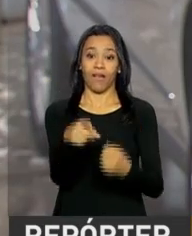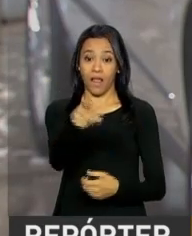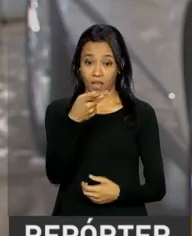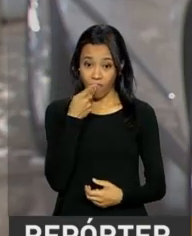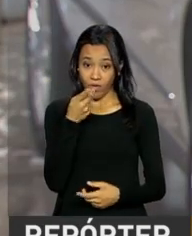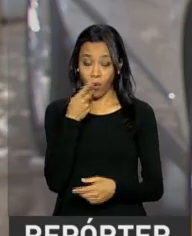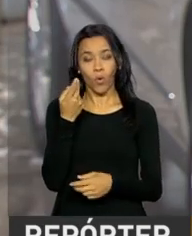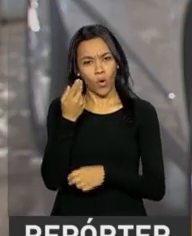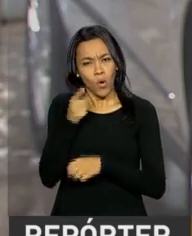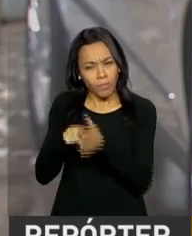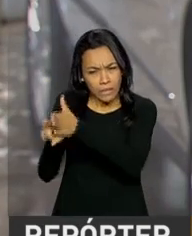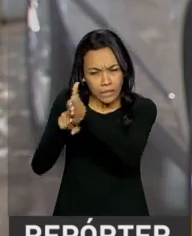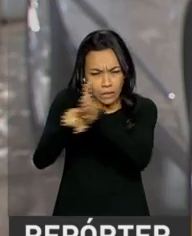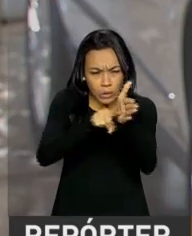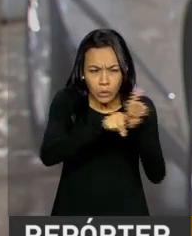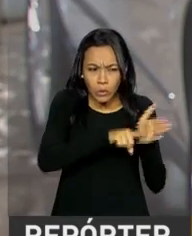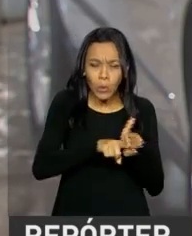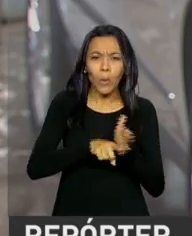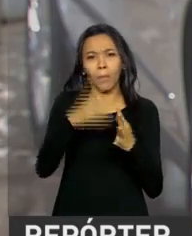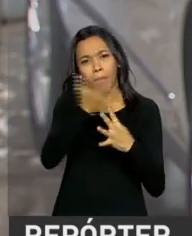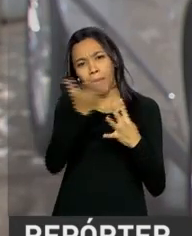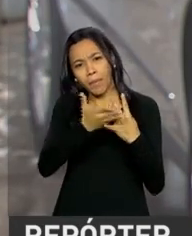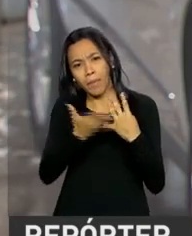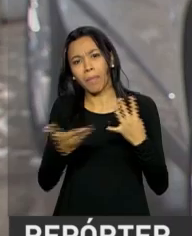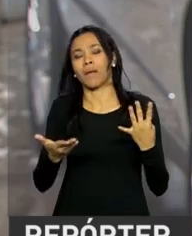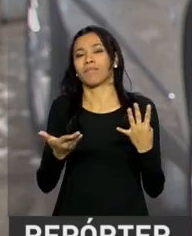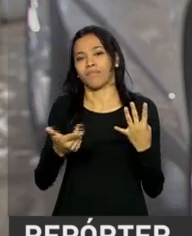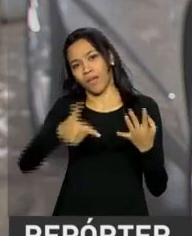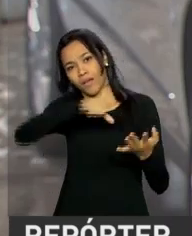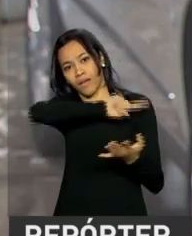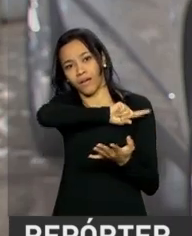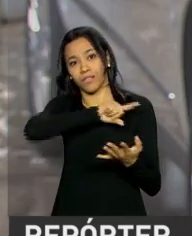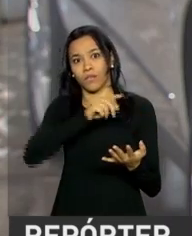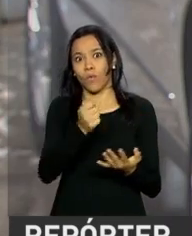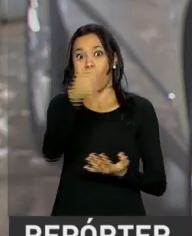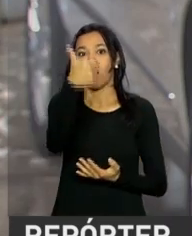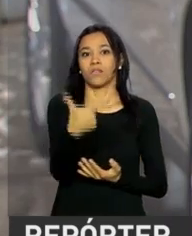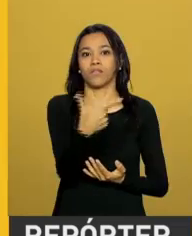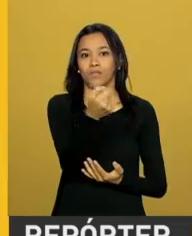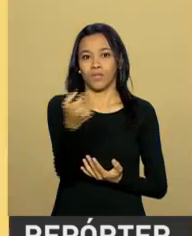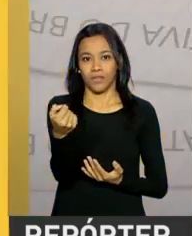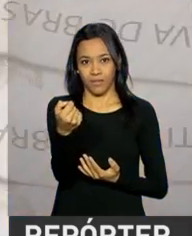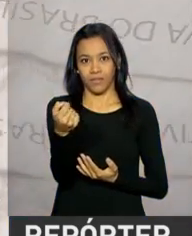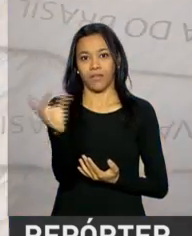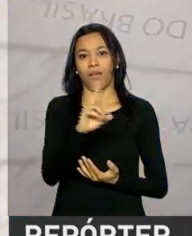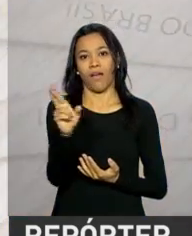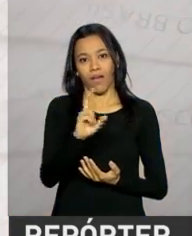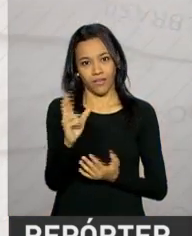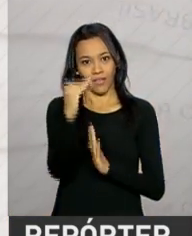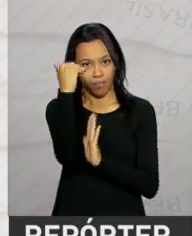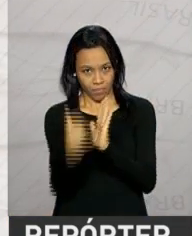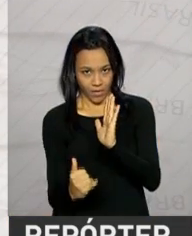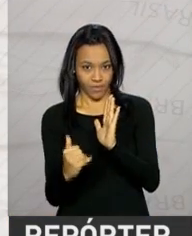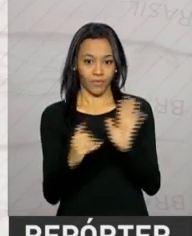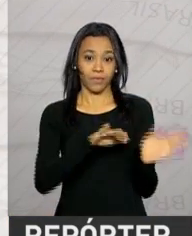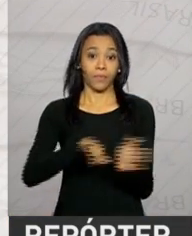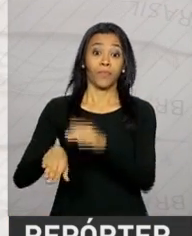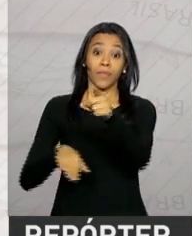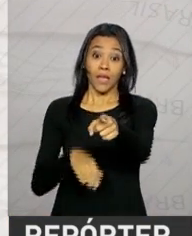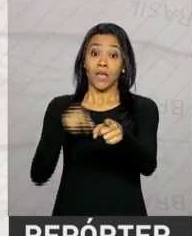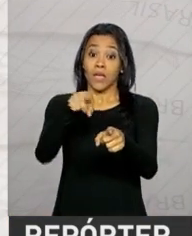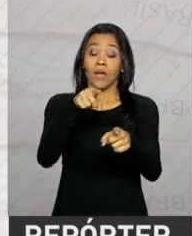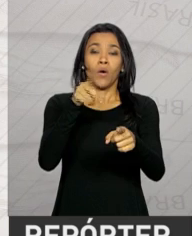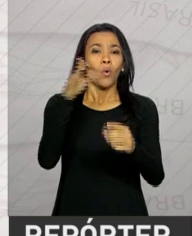hoje a prestação ficou muito mais em conta do que a gente tinha pesquisado antes. Quase R$ 200 de diferença. Para a 10ª edição do Salão da